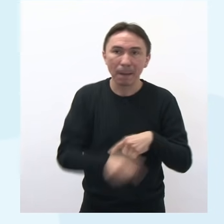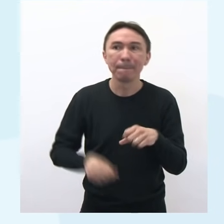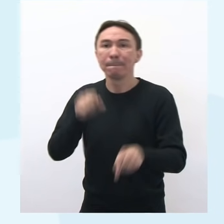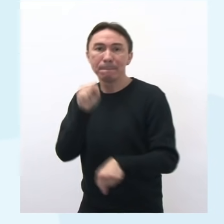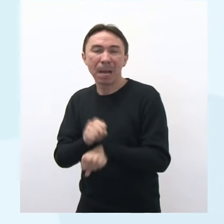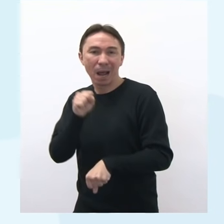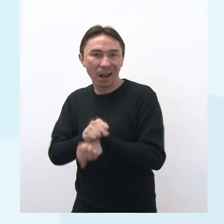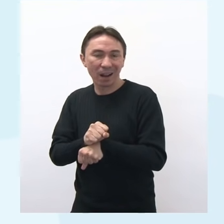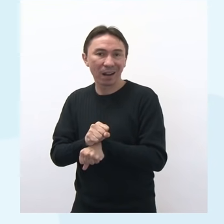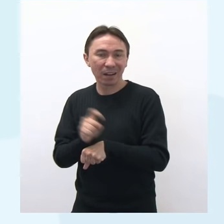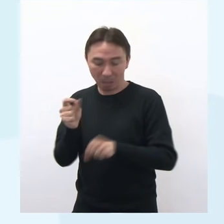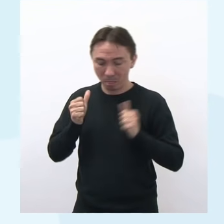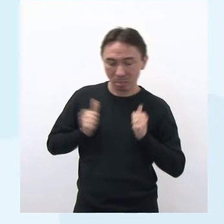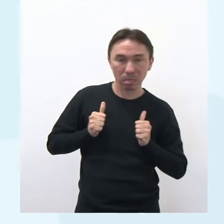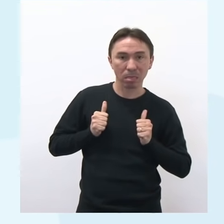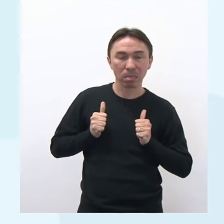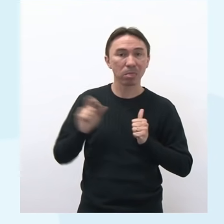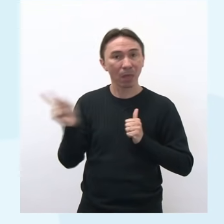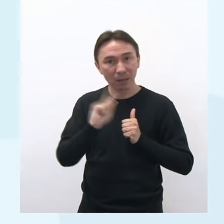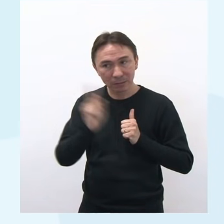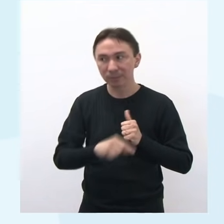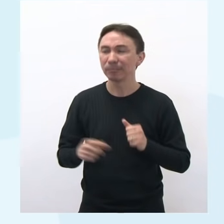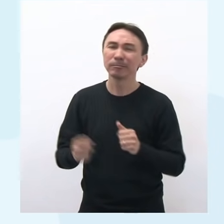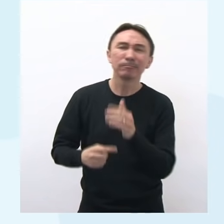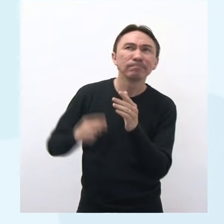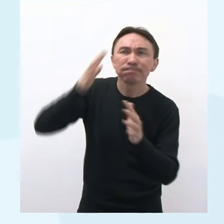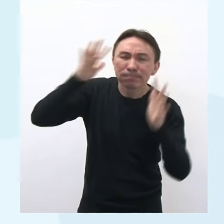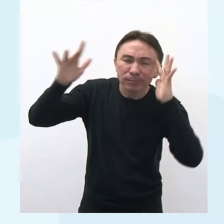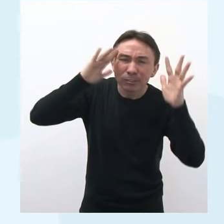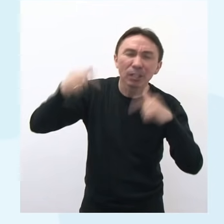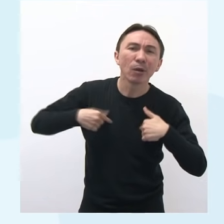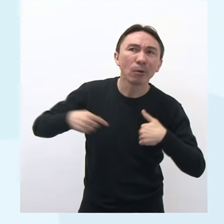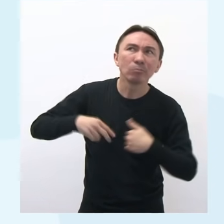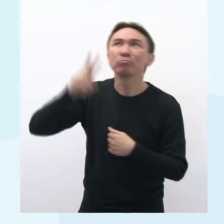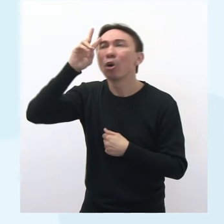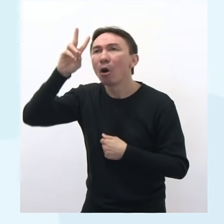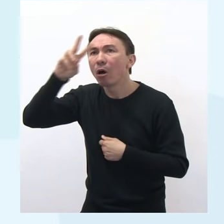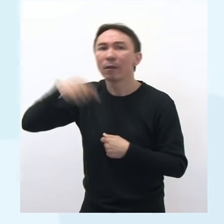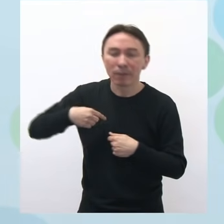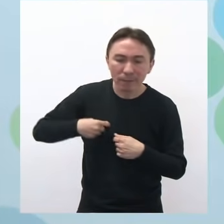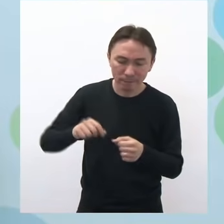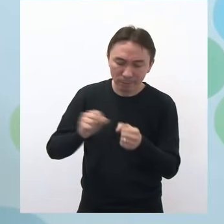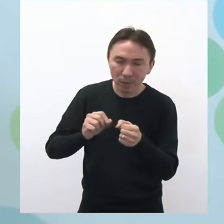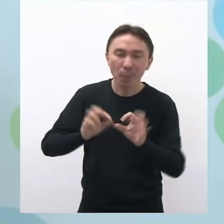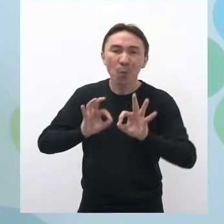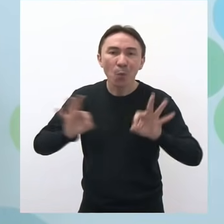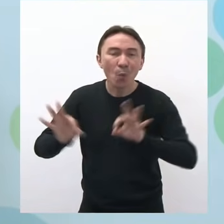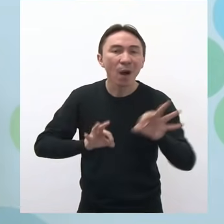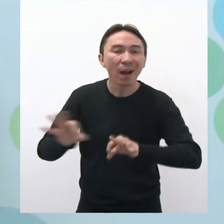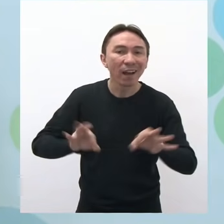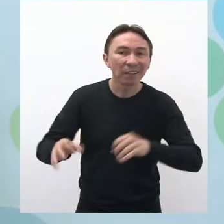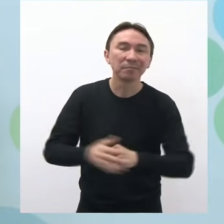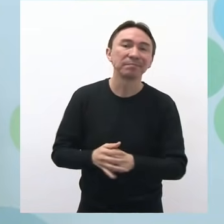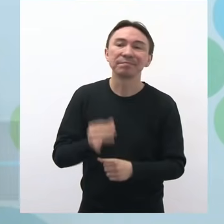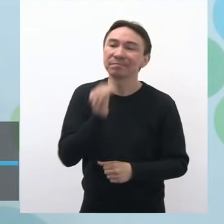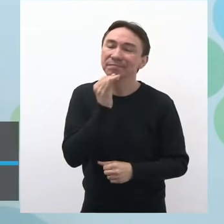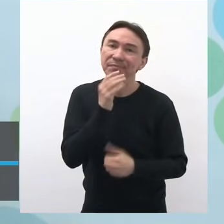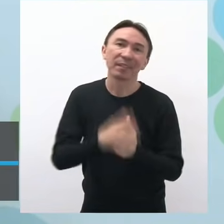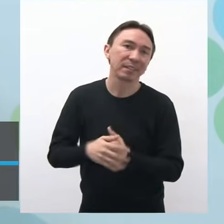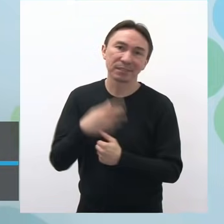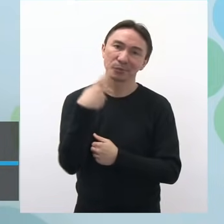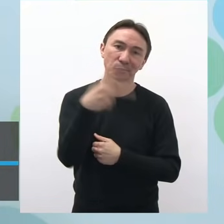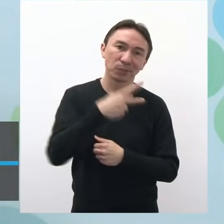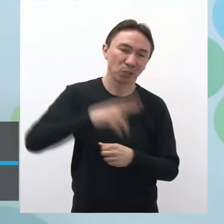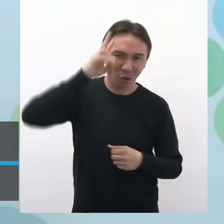mas sempre se pergunte qual história que eu estou escrevendo. Porque se você estiver escrevendo uma história com